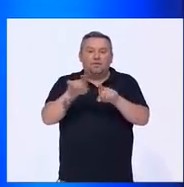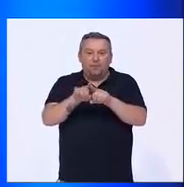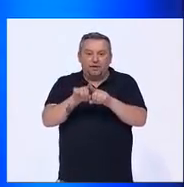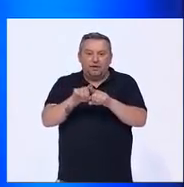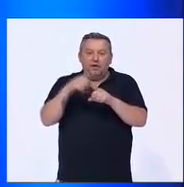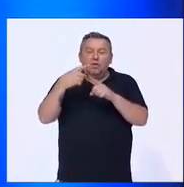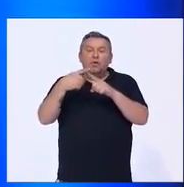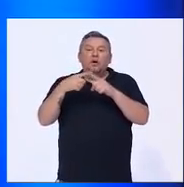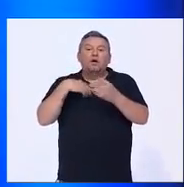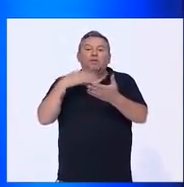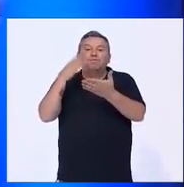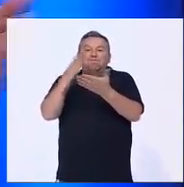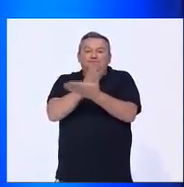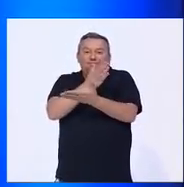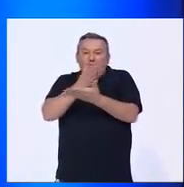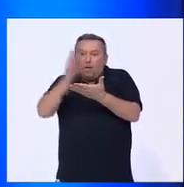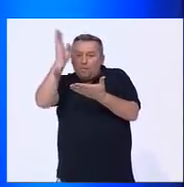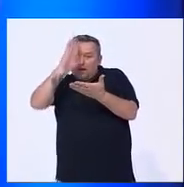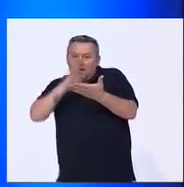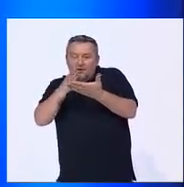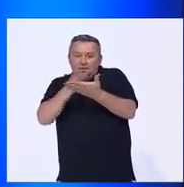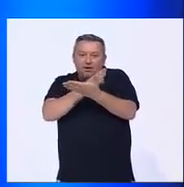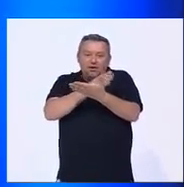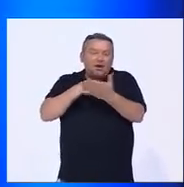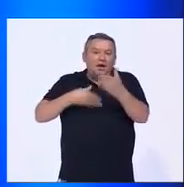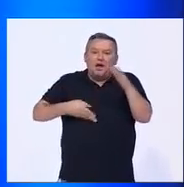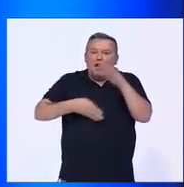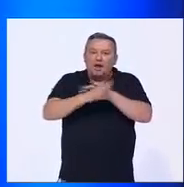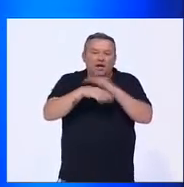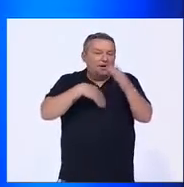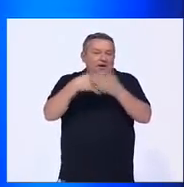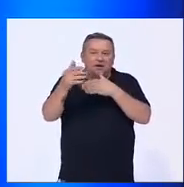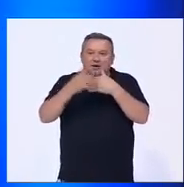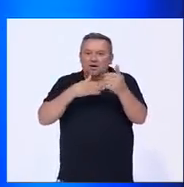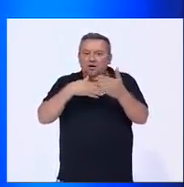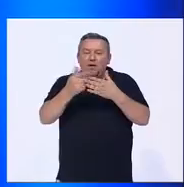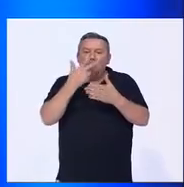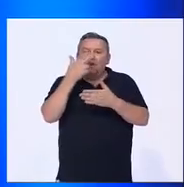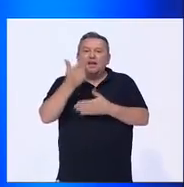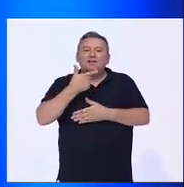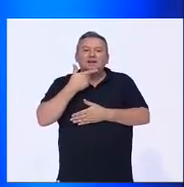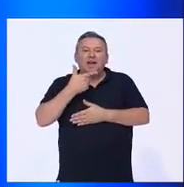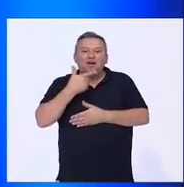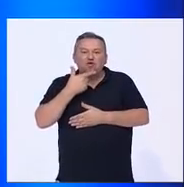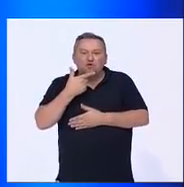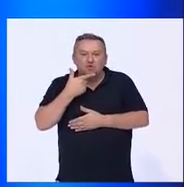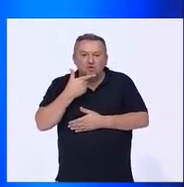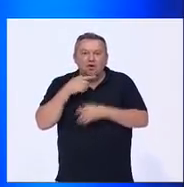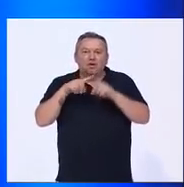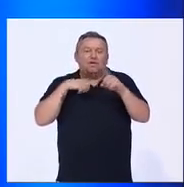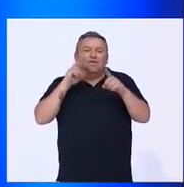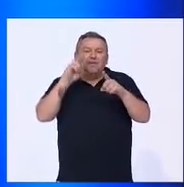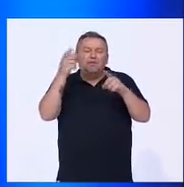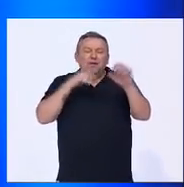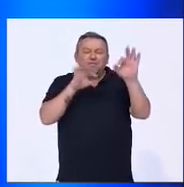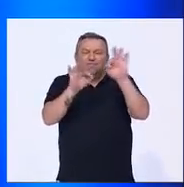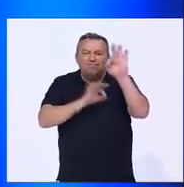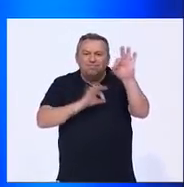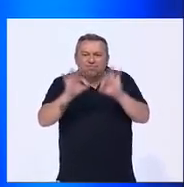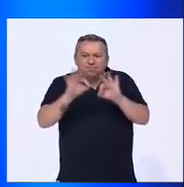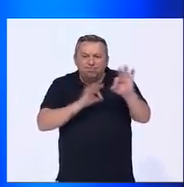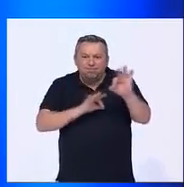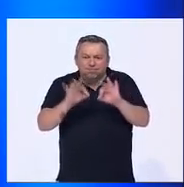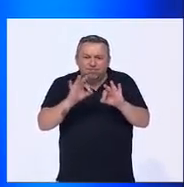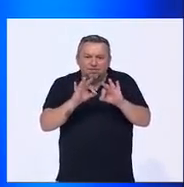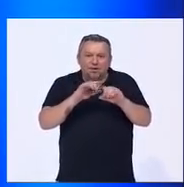é um queijo suíço. Entra tudo e sai tudo, você não tem controle sobre isso. Nós temos que ter uma estrutura de tecnologia,